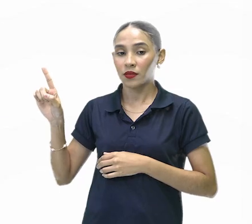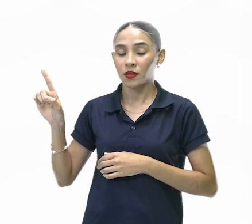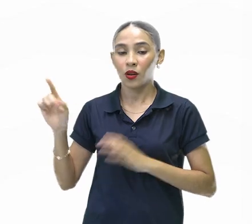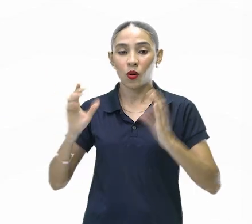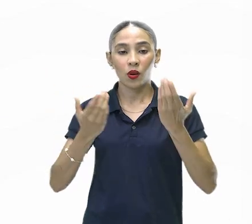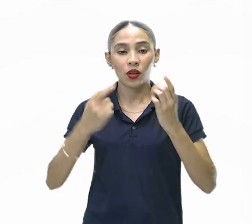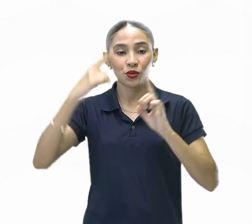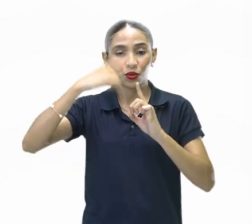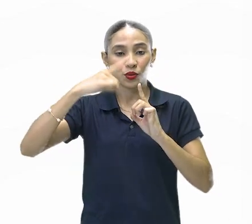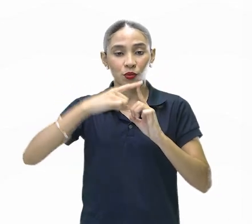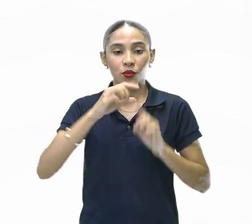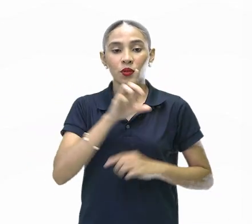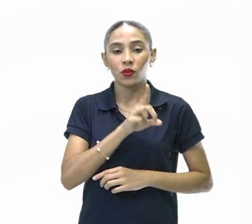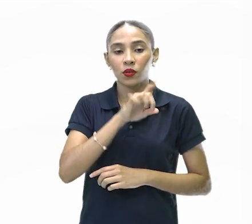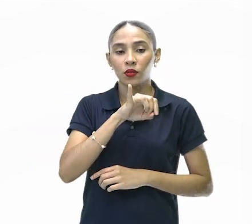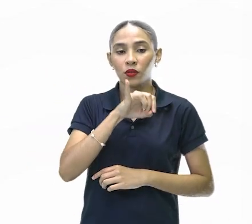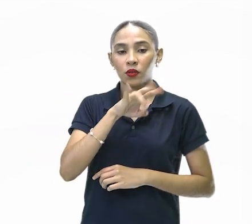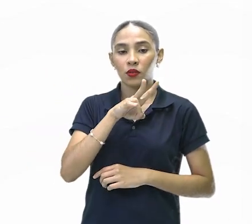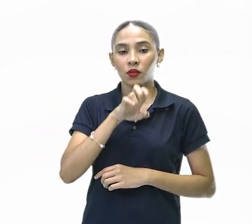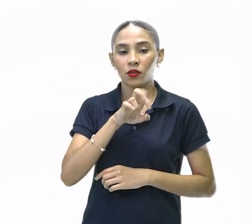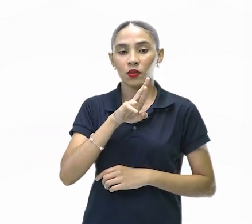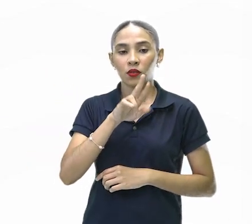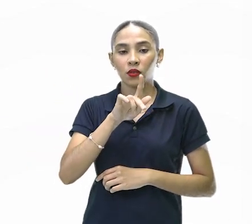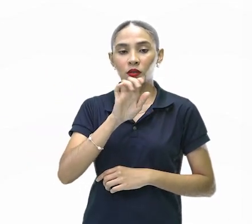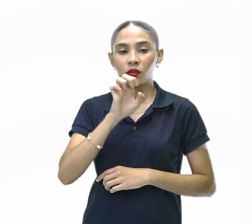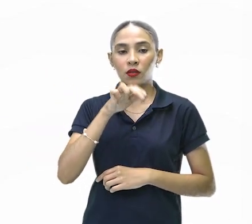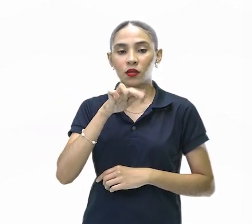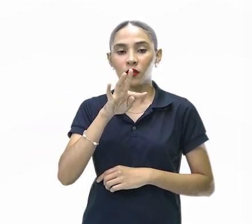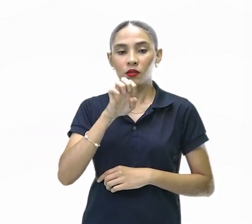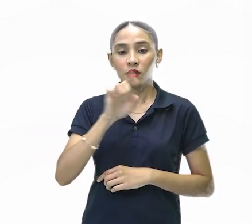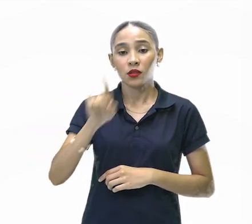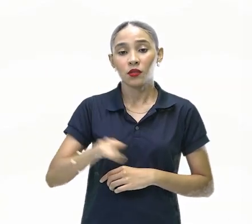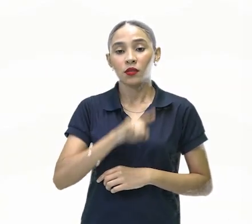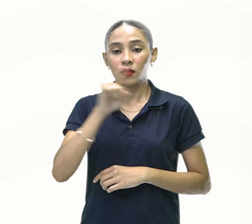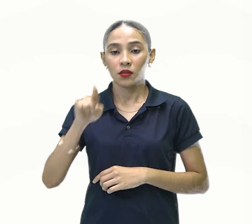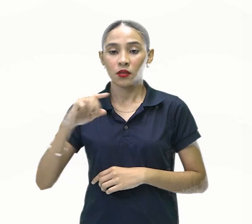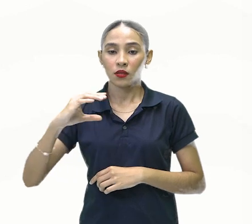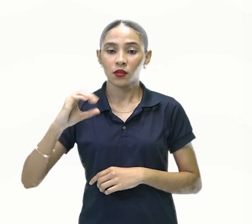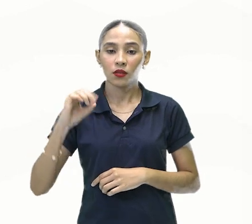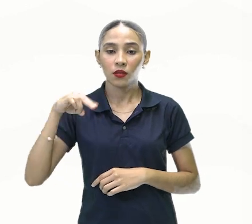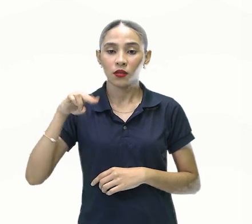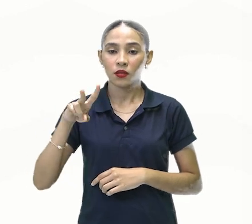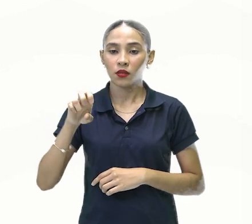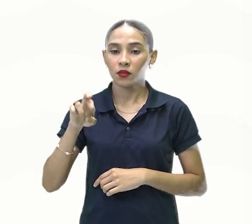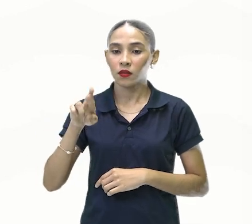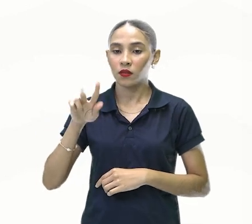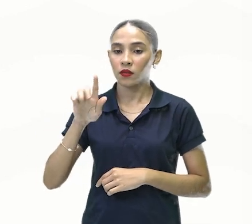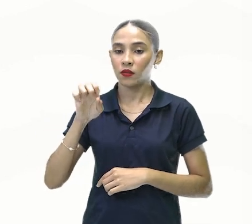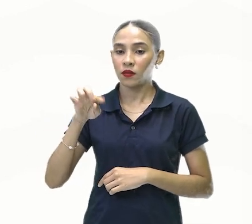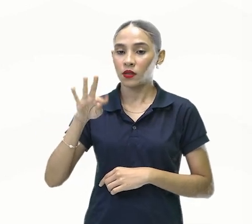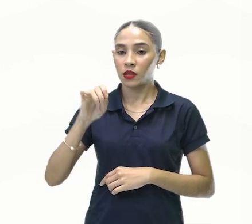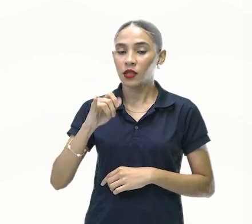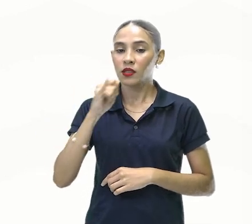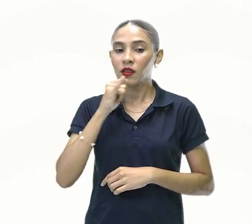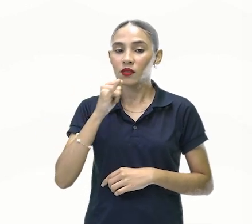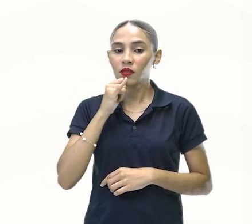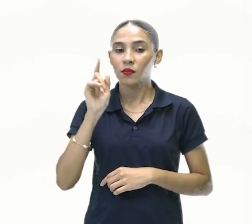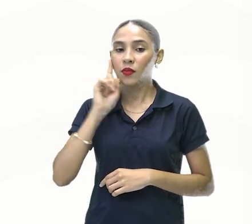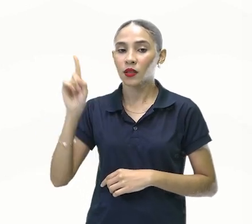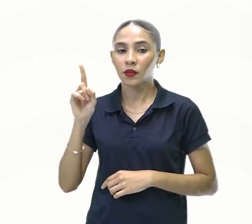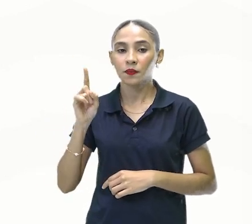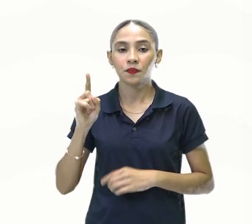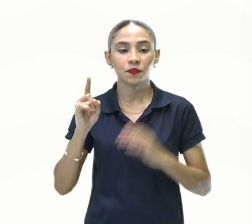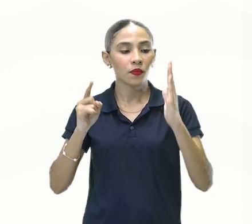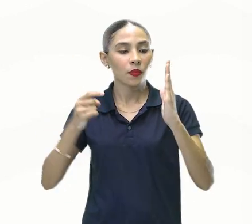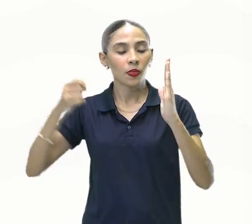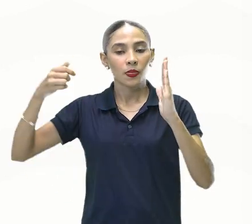o comportamento convergente. Observe, lente divergente, os raios chegam na lente paralelos